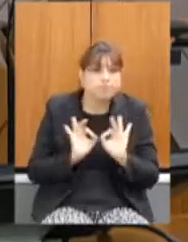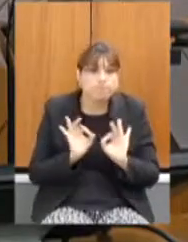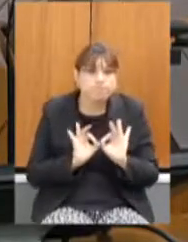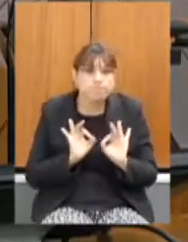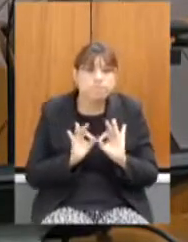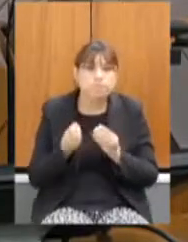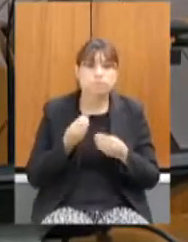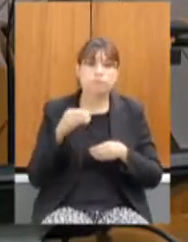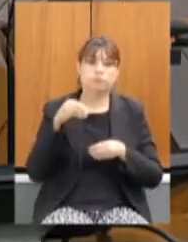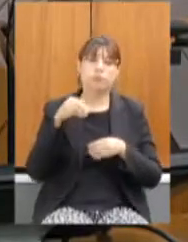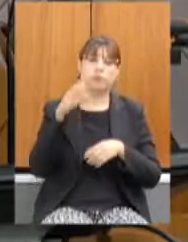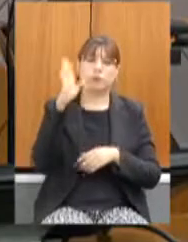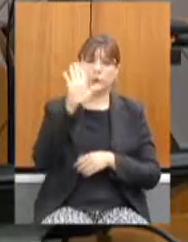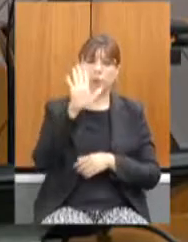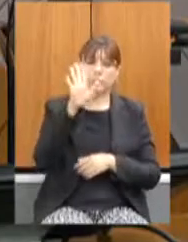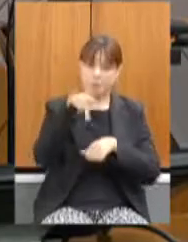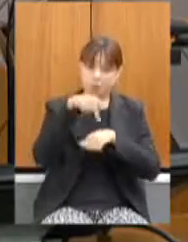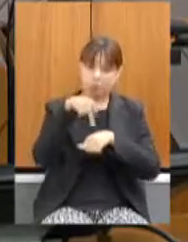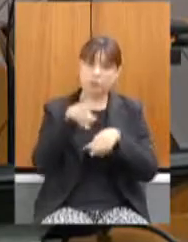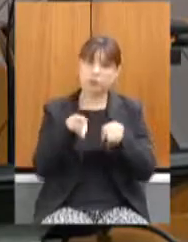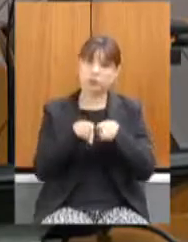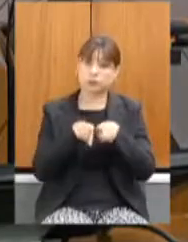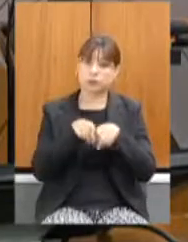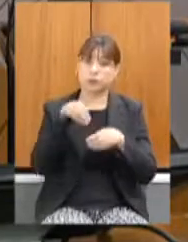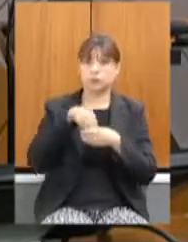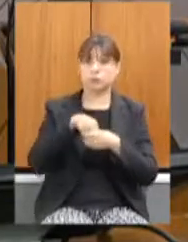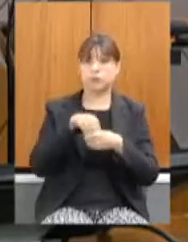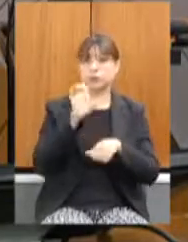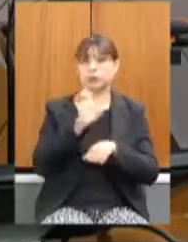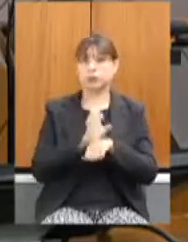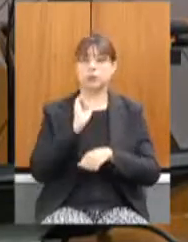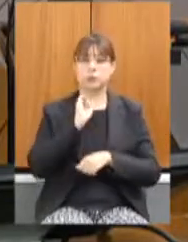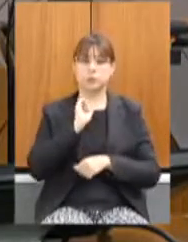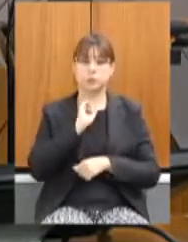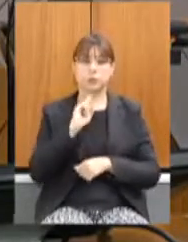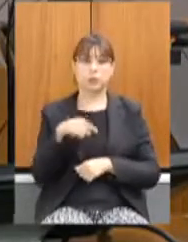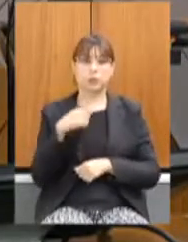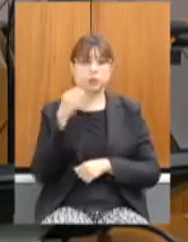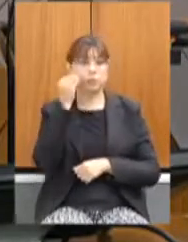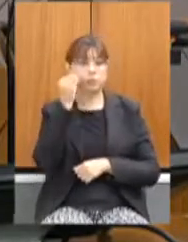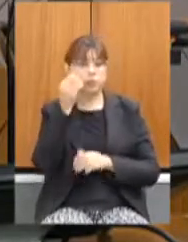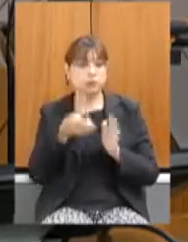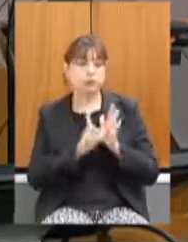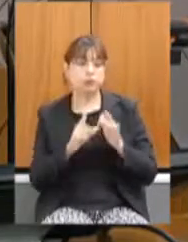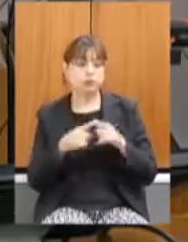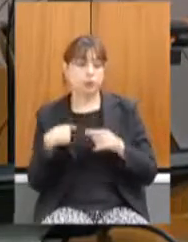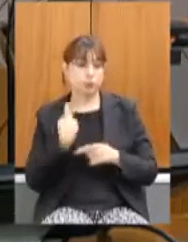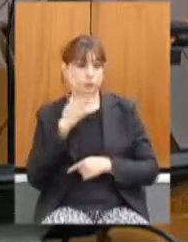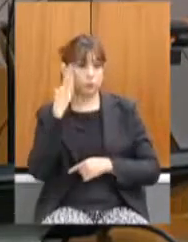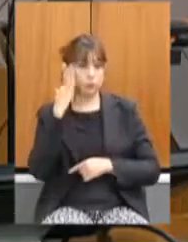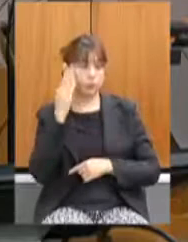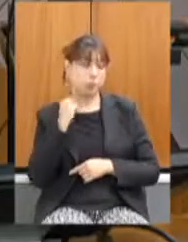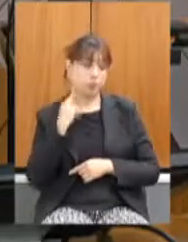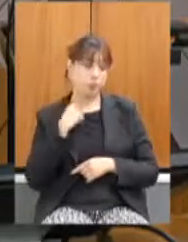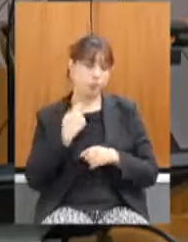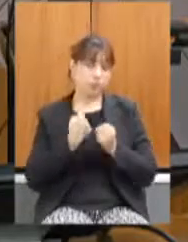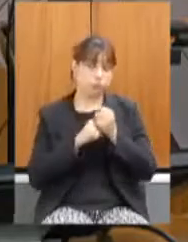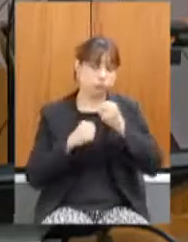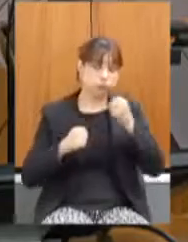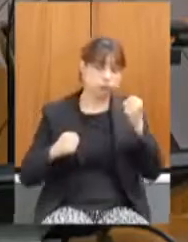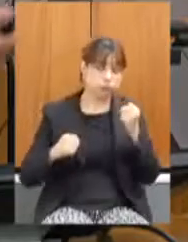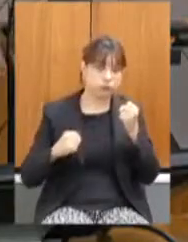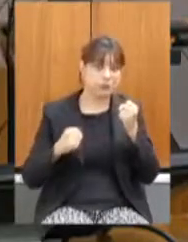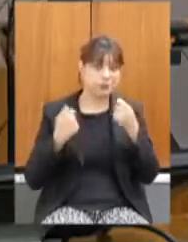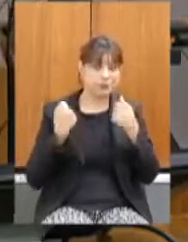contingência do Estado de Minas Gerais E isso nós procuramos antecipar realmente porque não sabemos que Minas é muito grande e nós precisaríamos